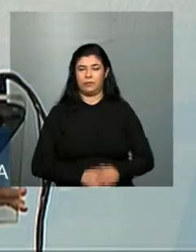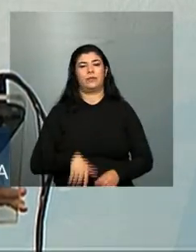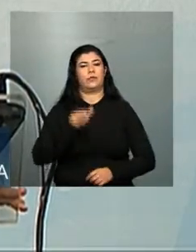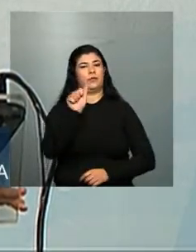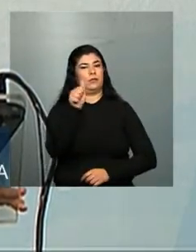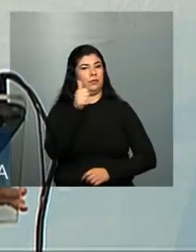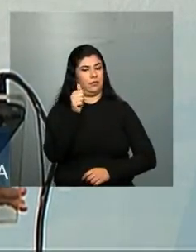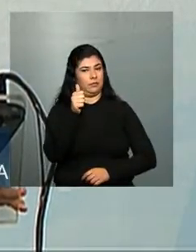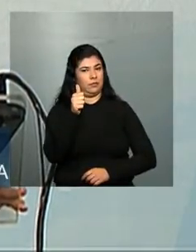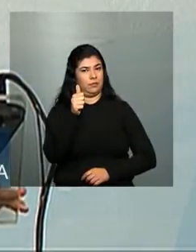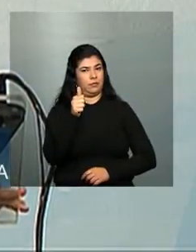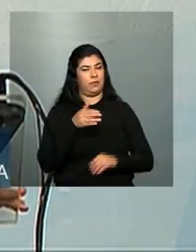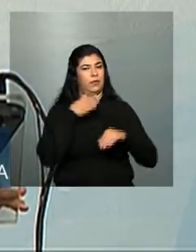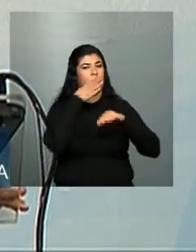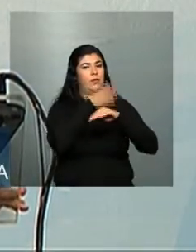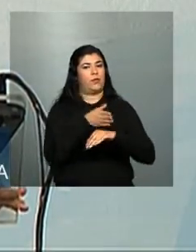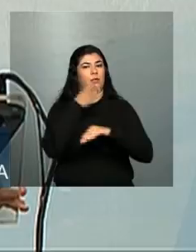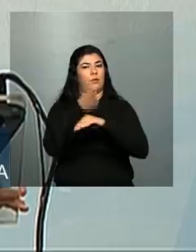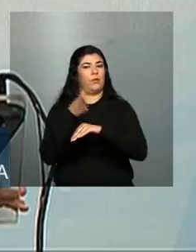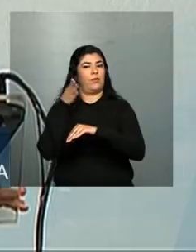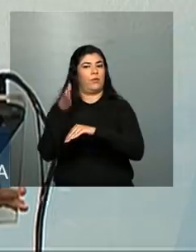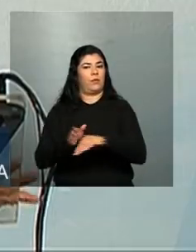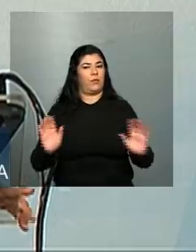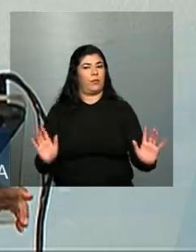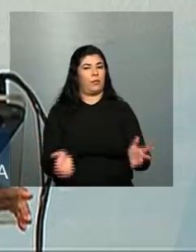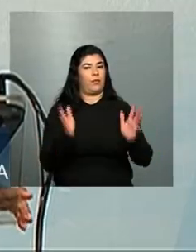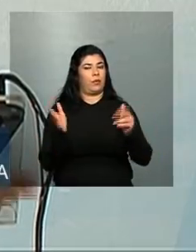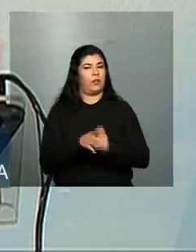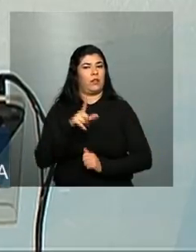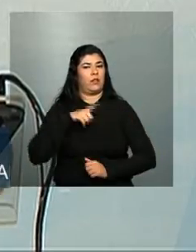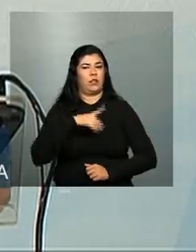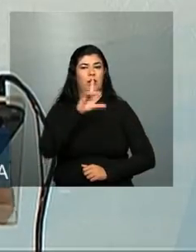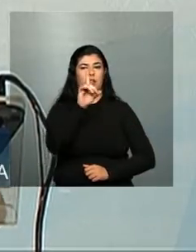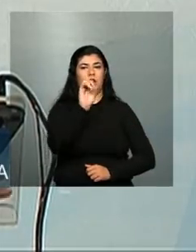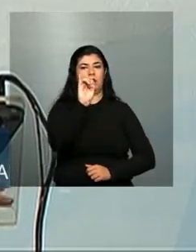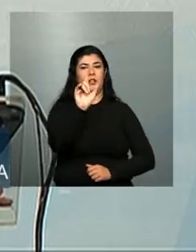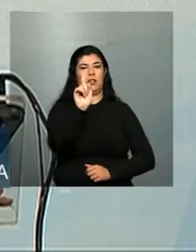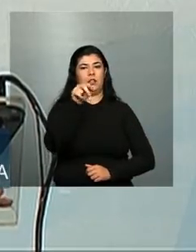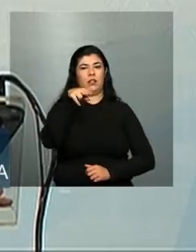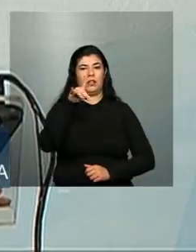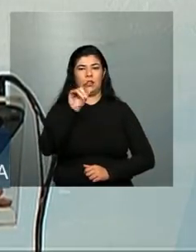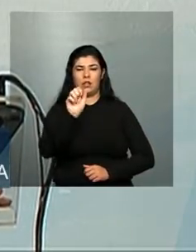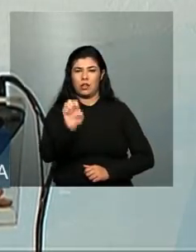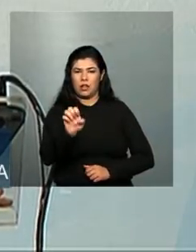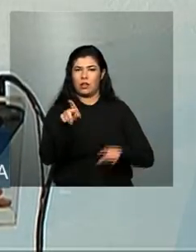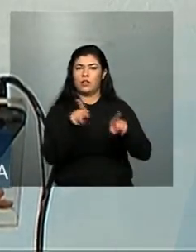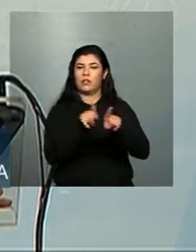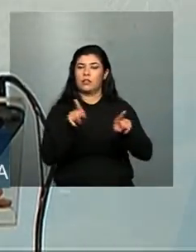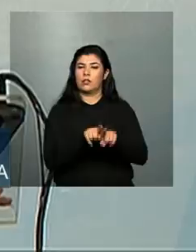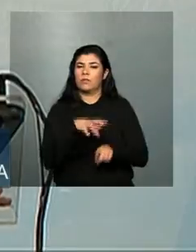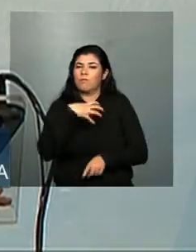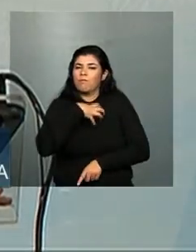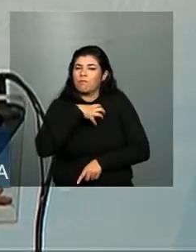estamos investindo na dignidade, no conforto. No conforto, sabe por que que é conforto? Porque quando